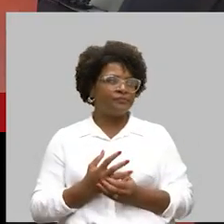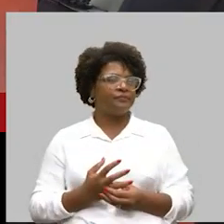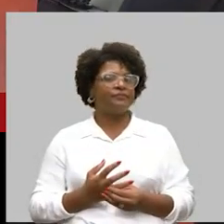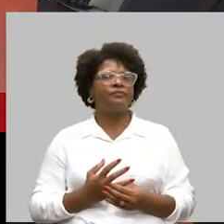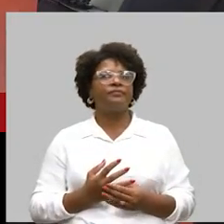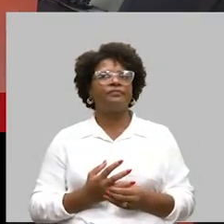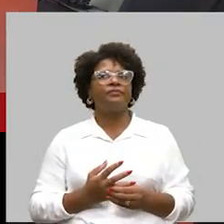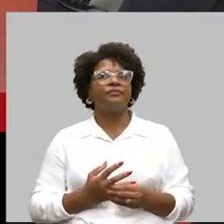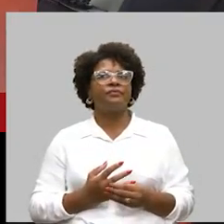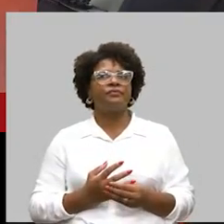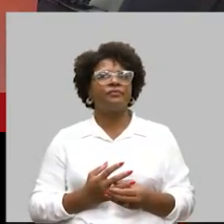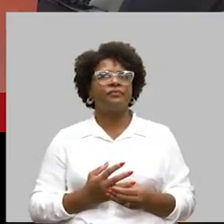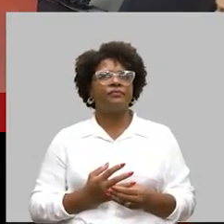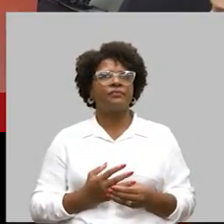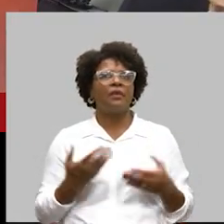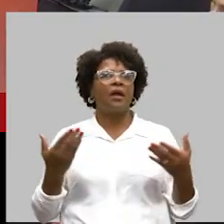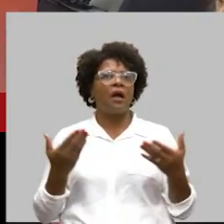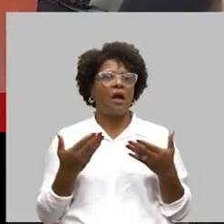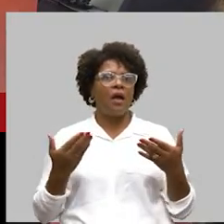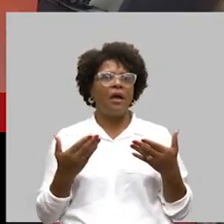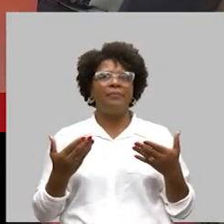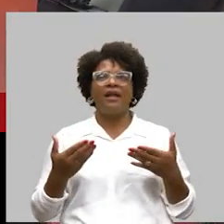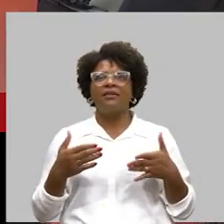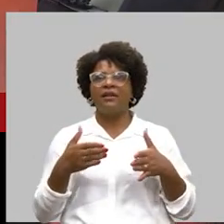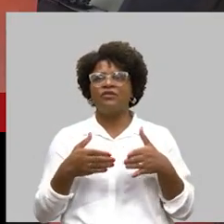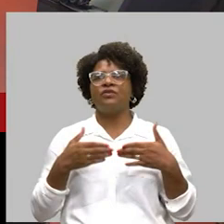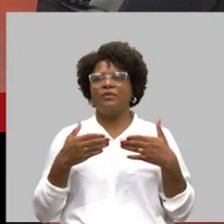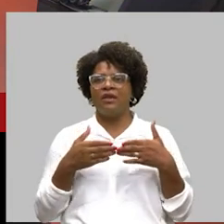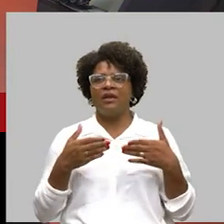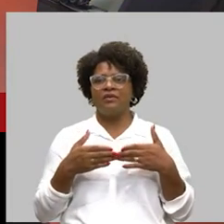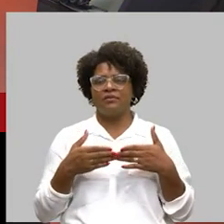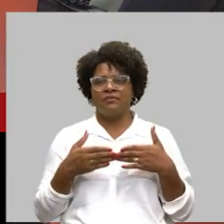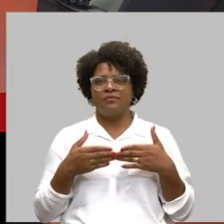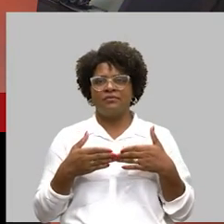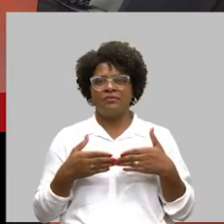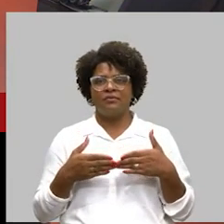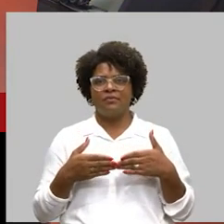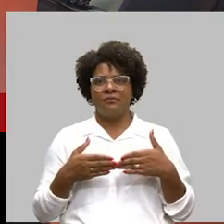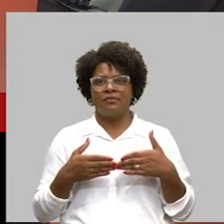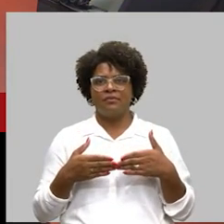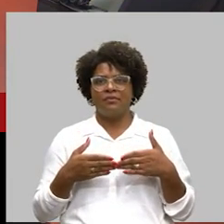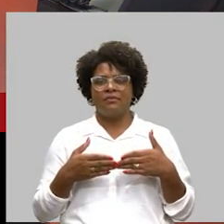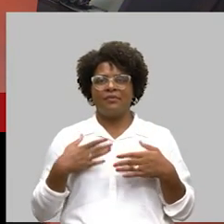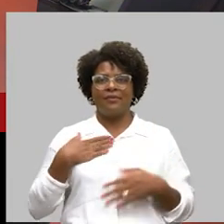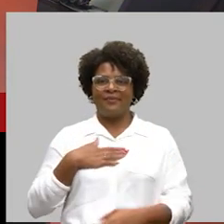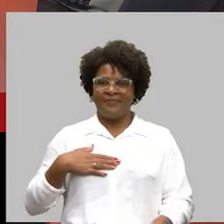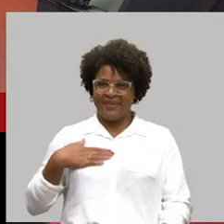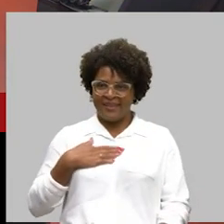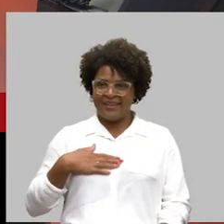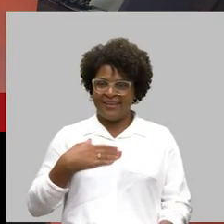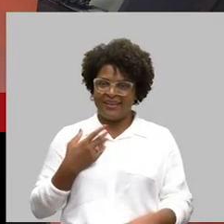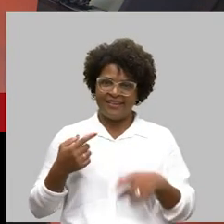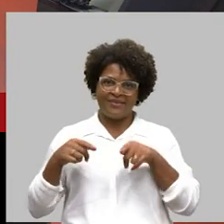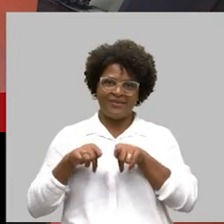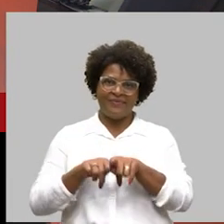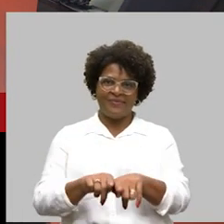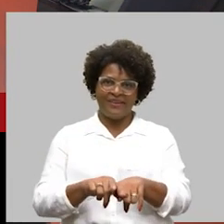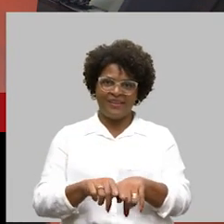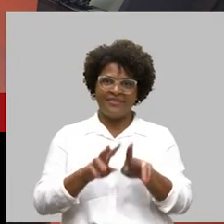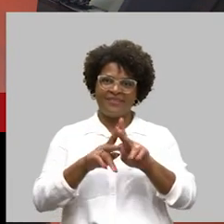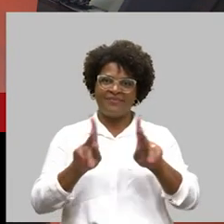agricultoras eu vou pedir licença aqui junto com a minha querida companheira